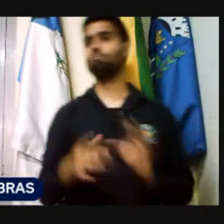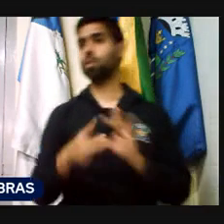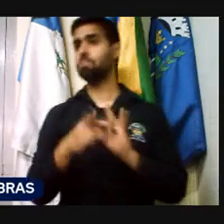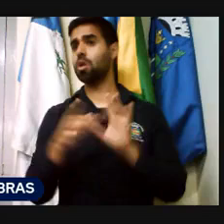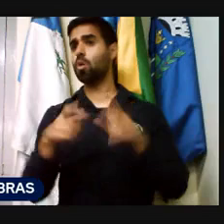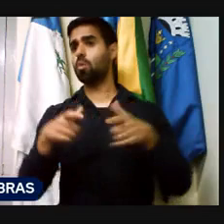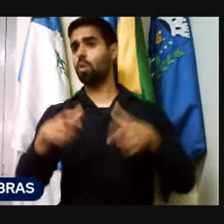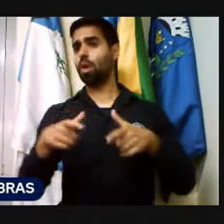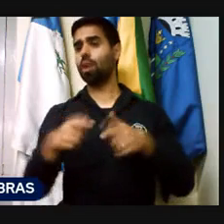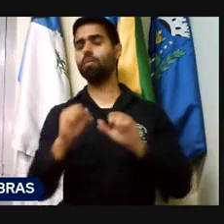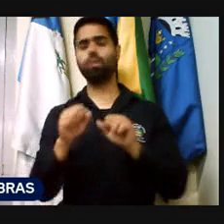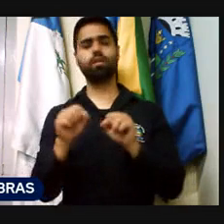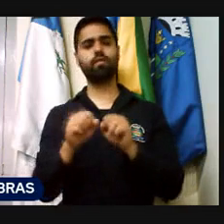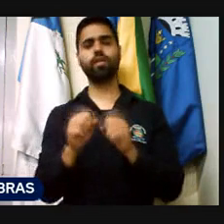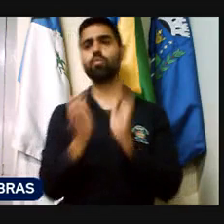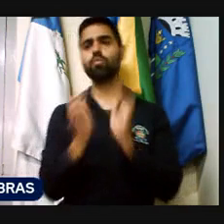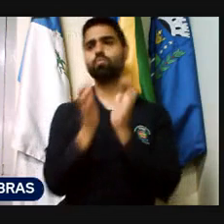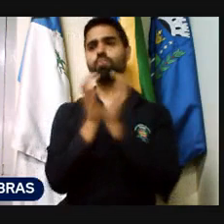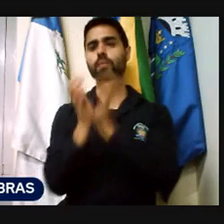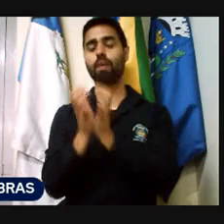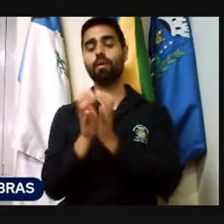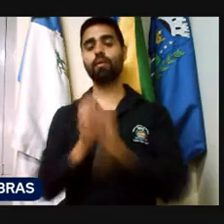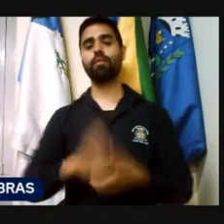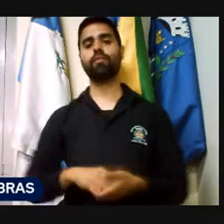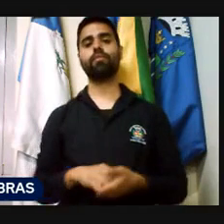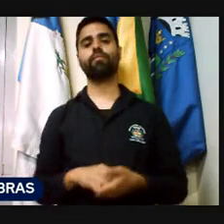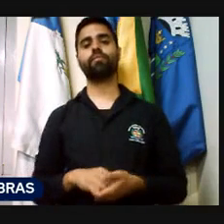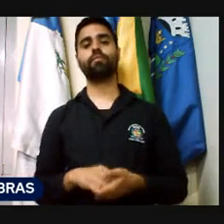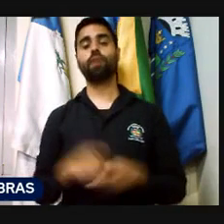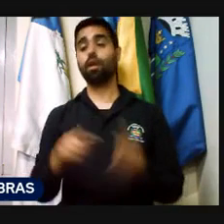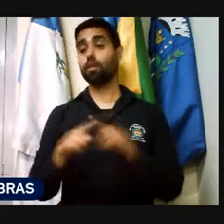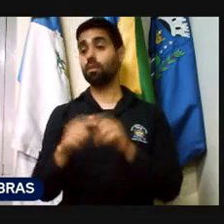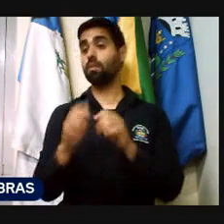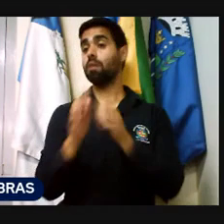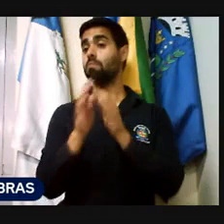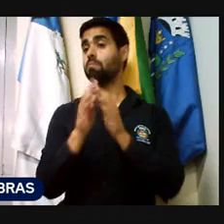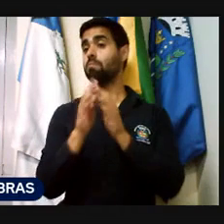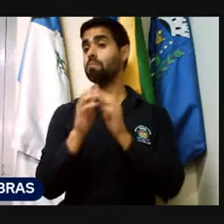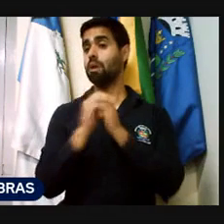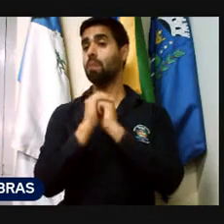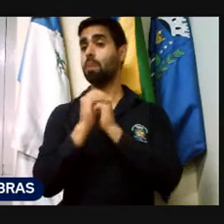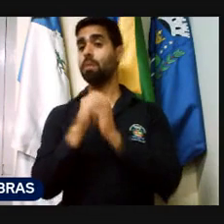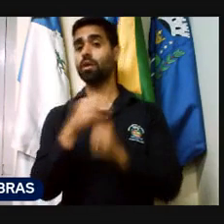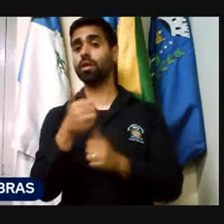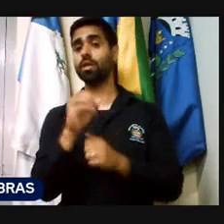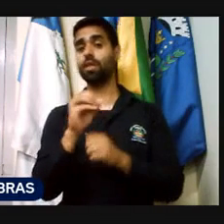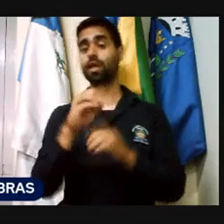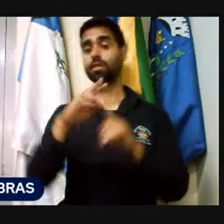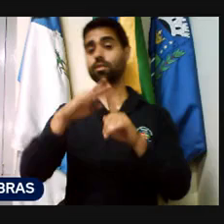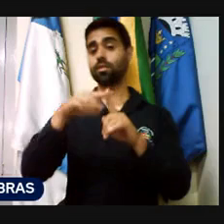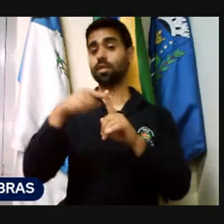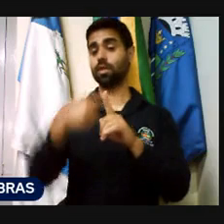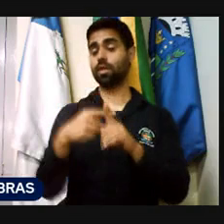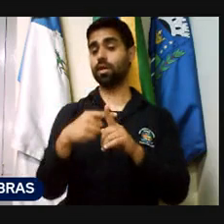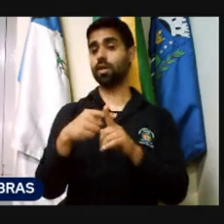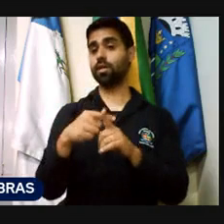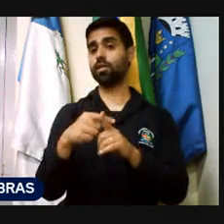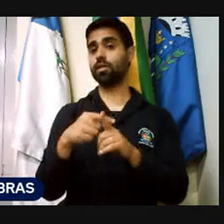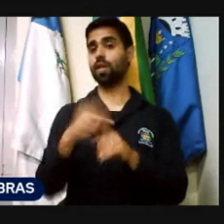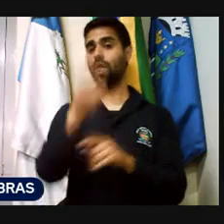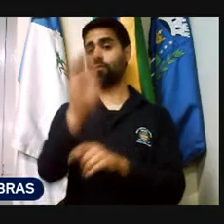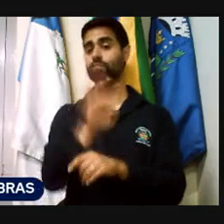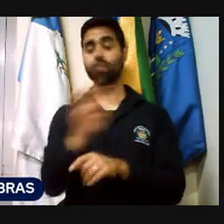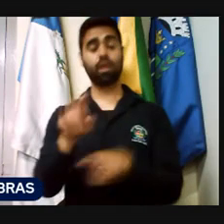espaço para que a gente pudesse realizar esse evento. E também parabenizar as 10 igrejas evangélicas que estão